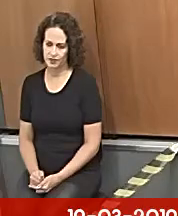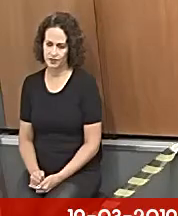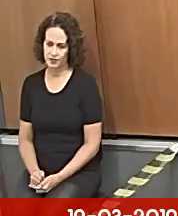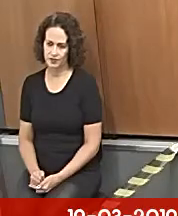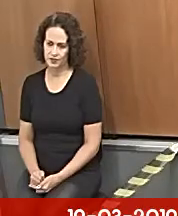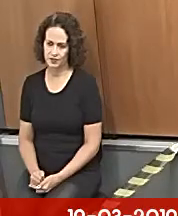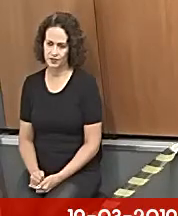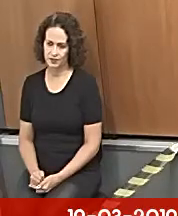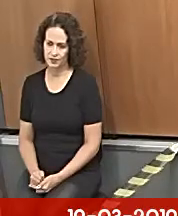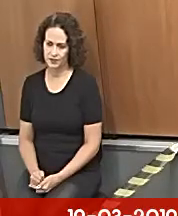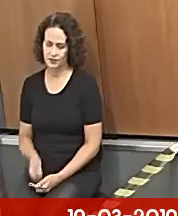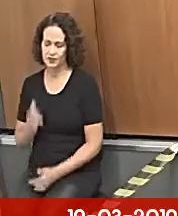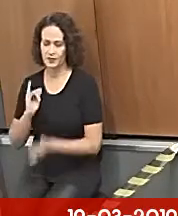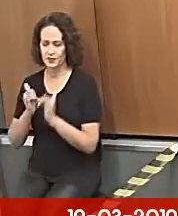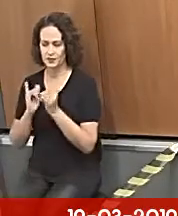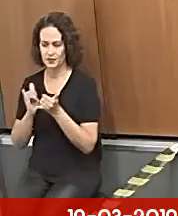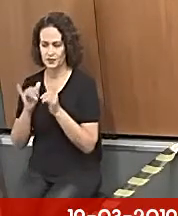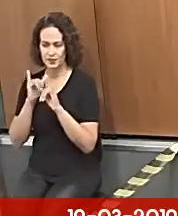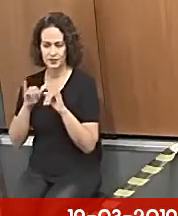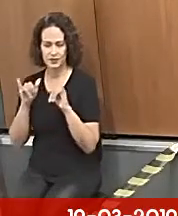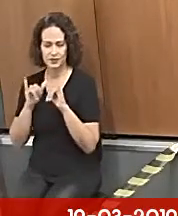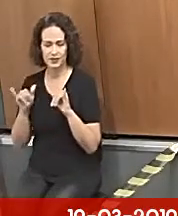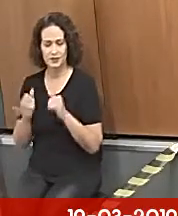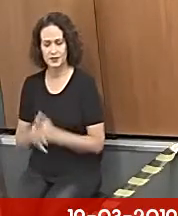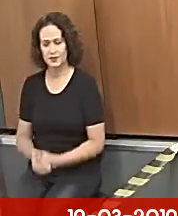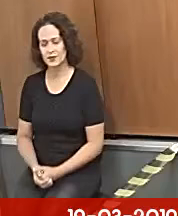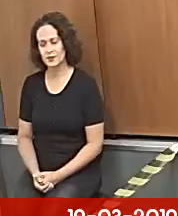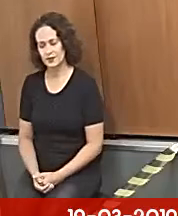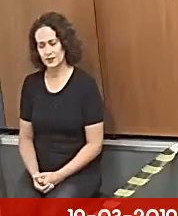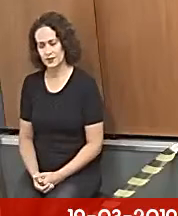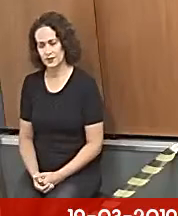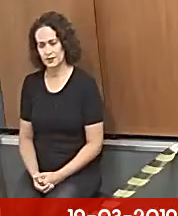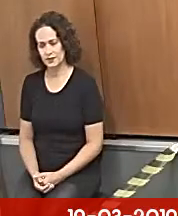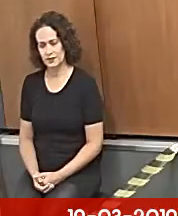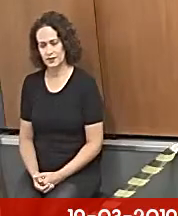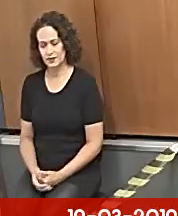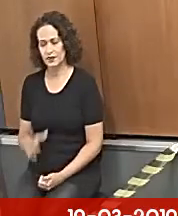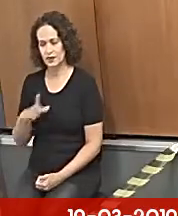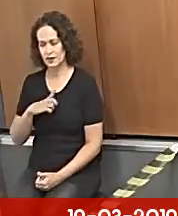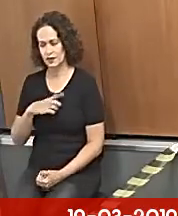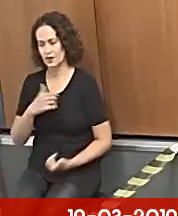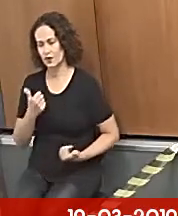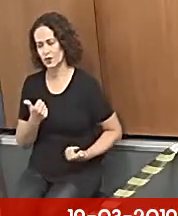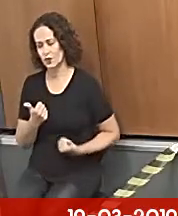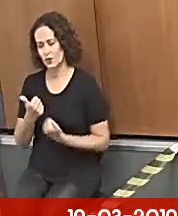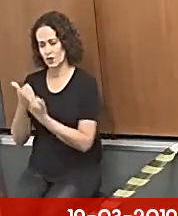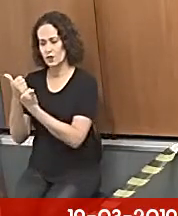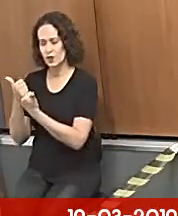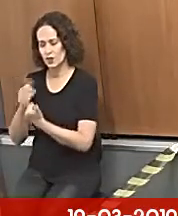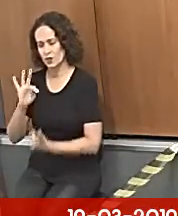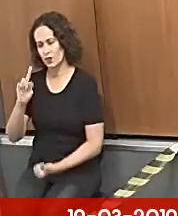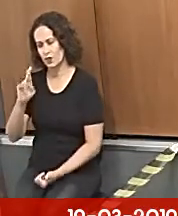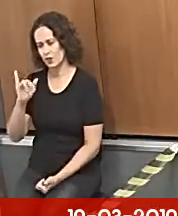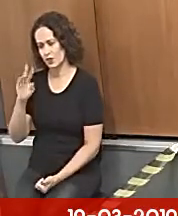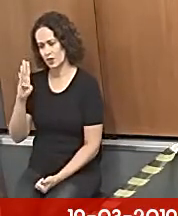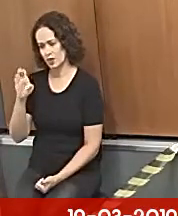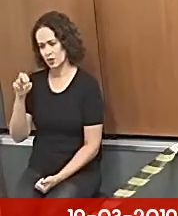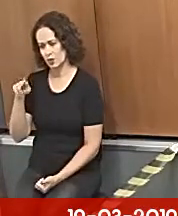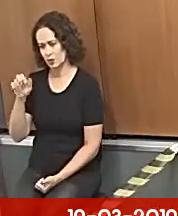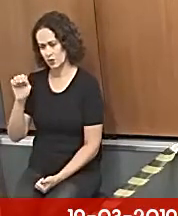é a questão de ter o apoio do tribunal de justiça aqui na